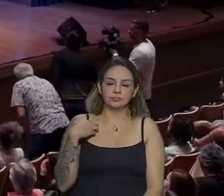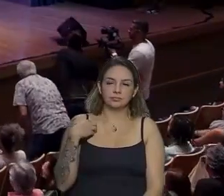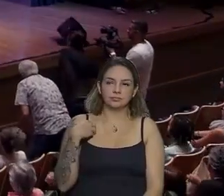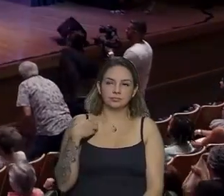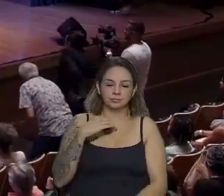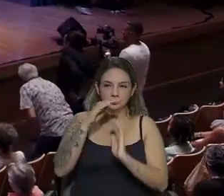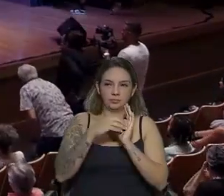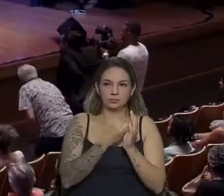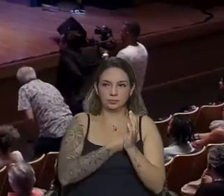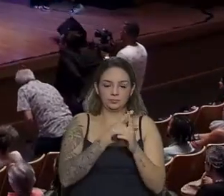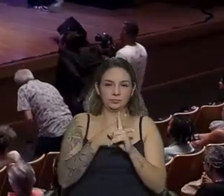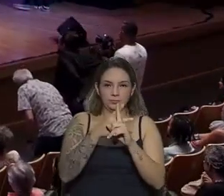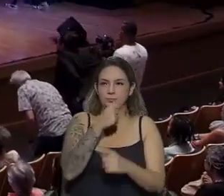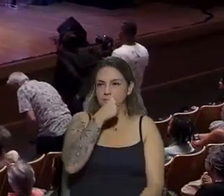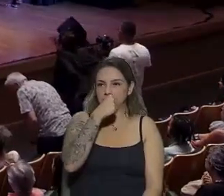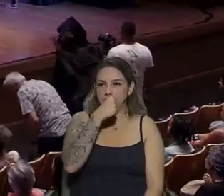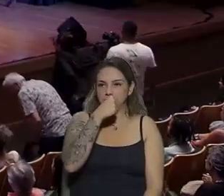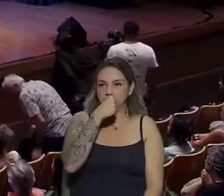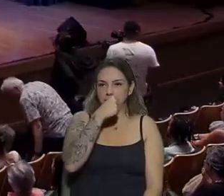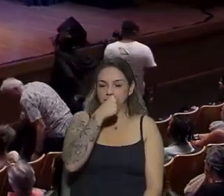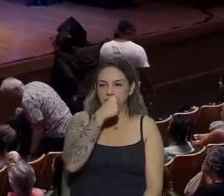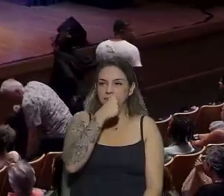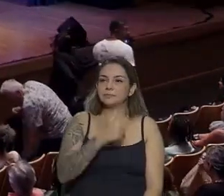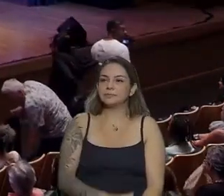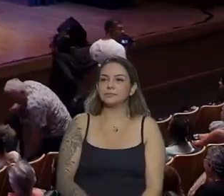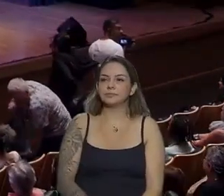com todos que participaram da premiação.